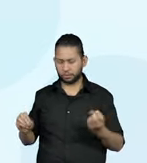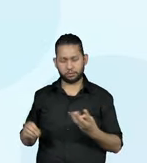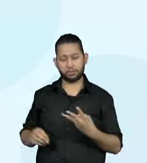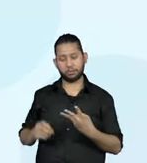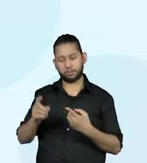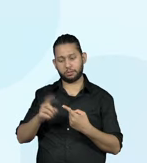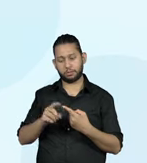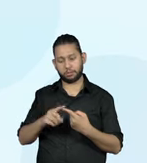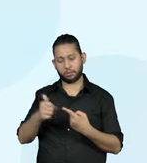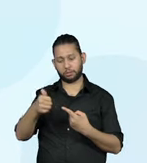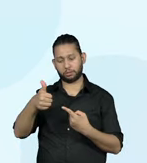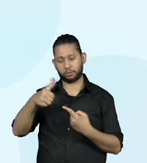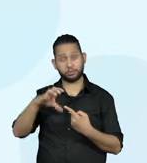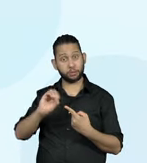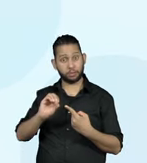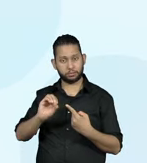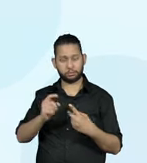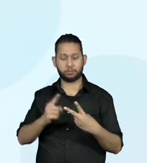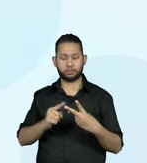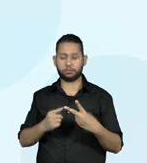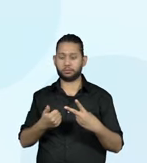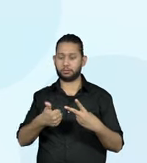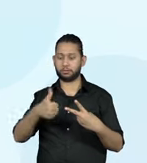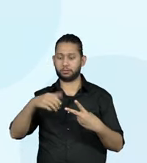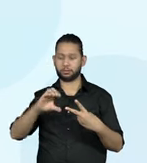Estou explicando bem com calma para vocês, ok?